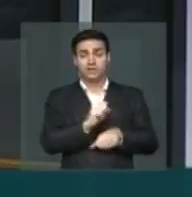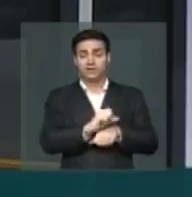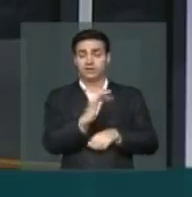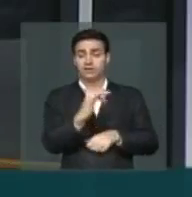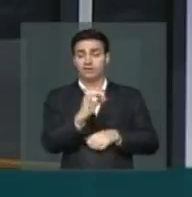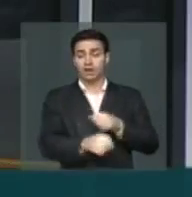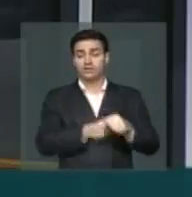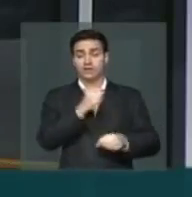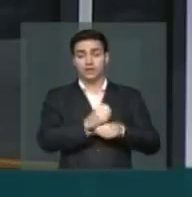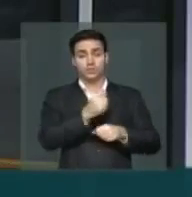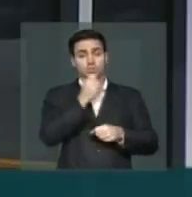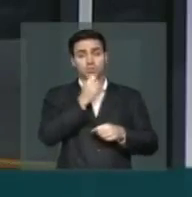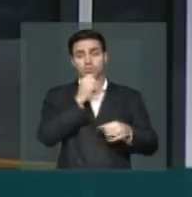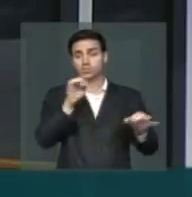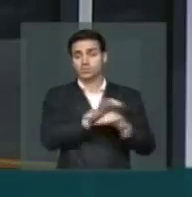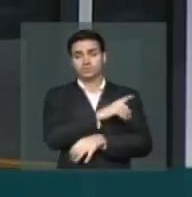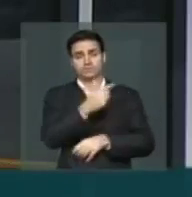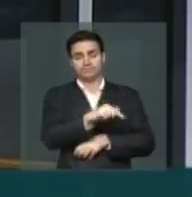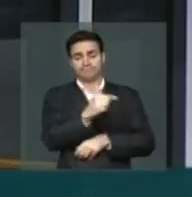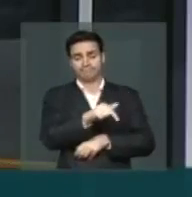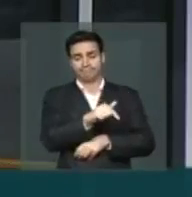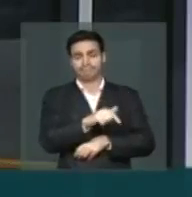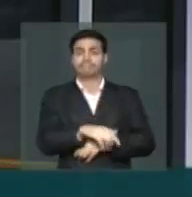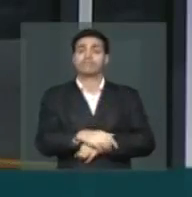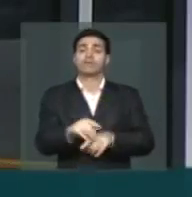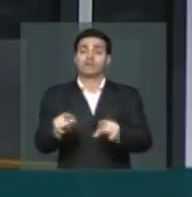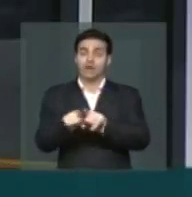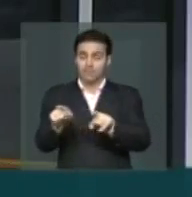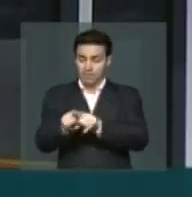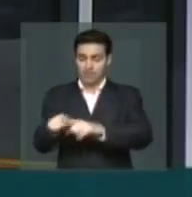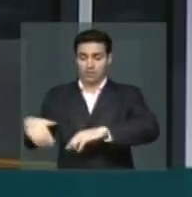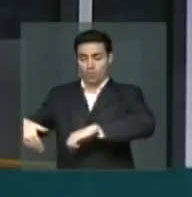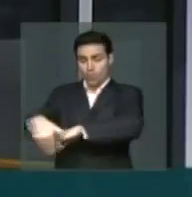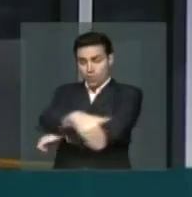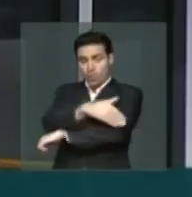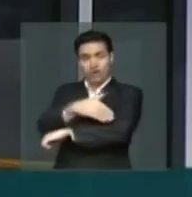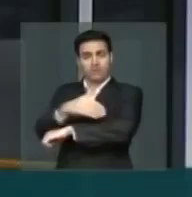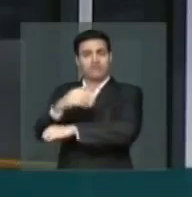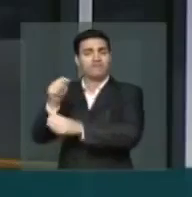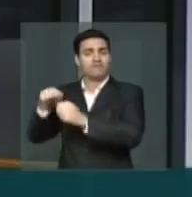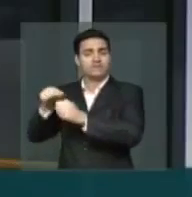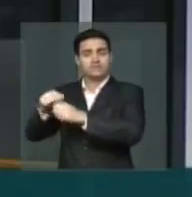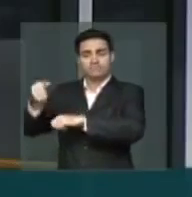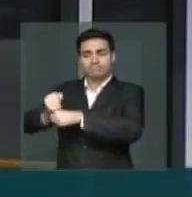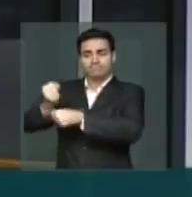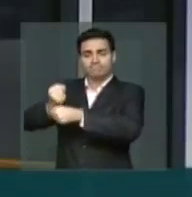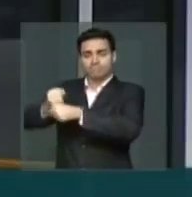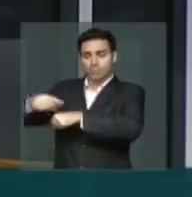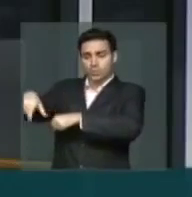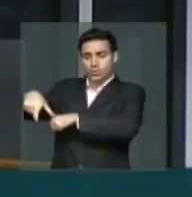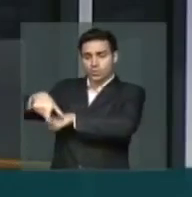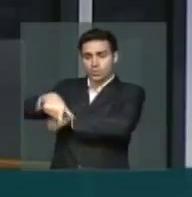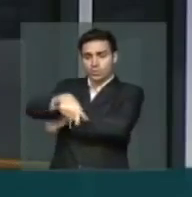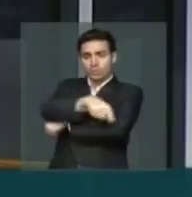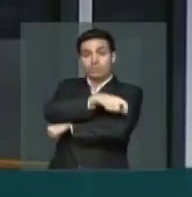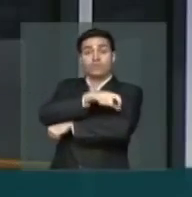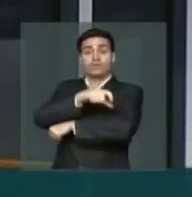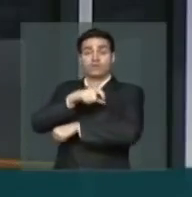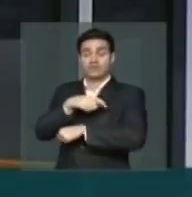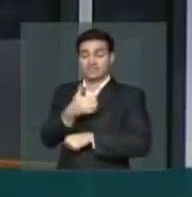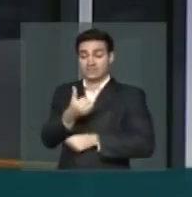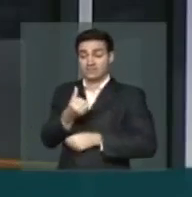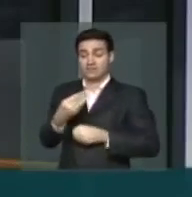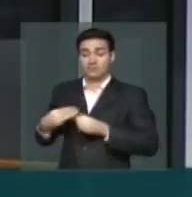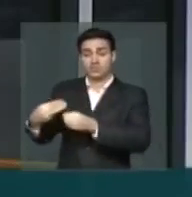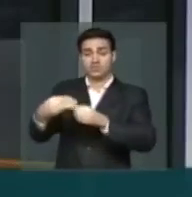ser concluído. Asfaltar vias estaduais e municipais nos 16